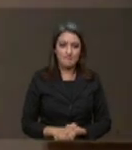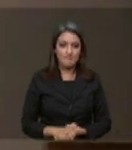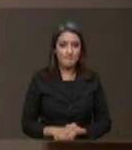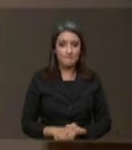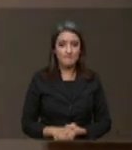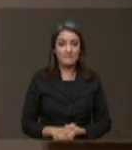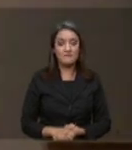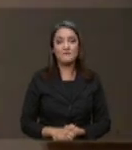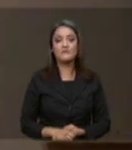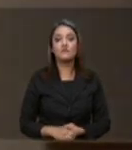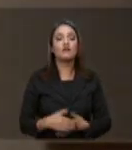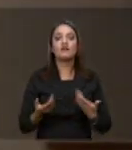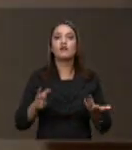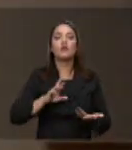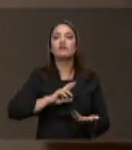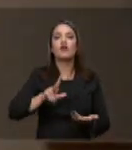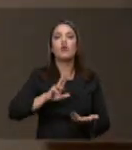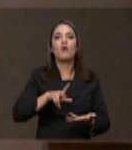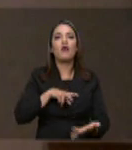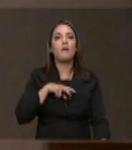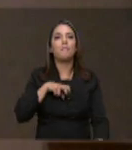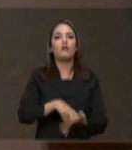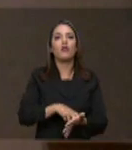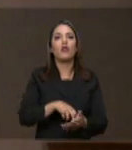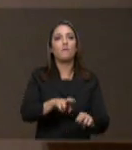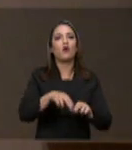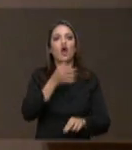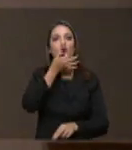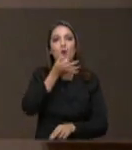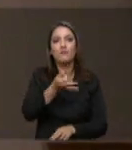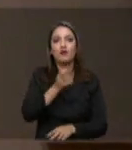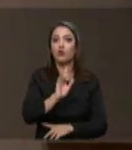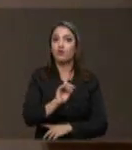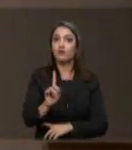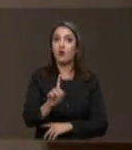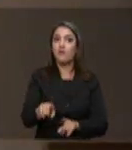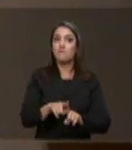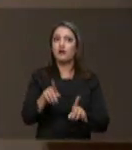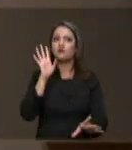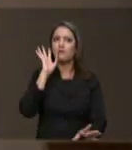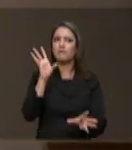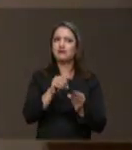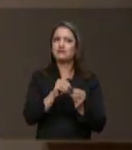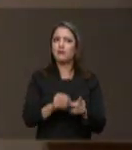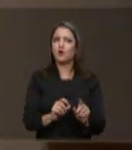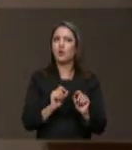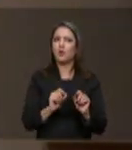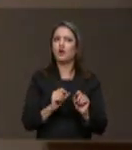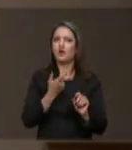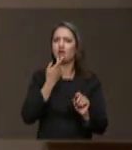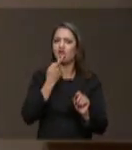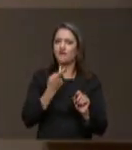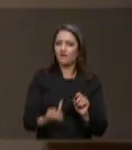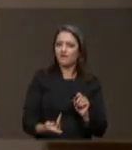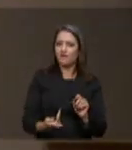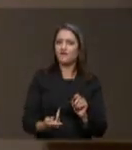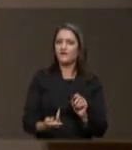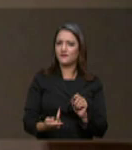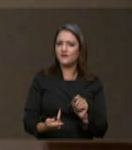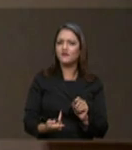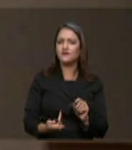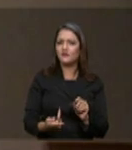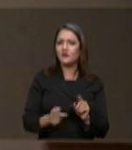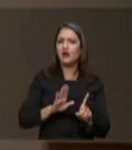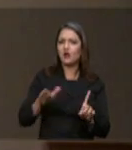portanto aqui de punir opiniões mas de se verificar nas manifestações do